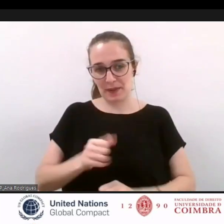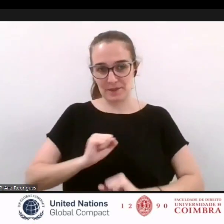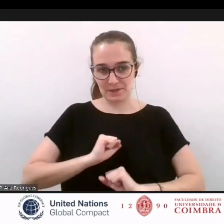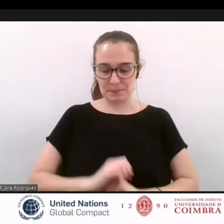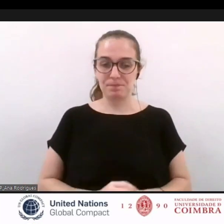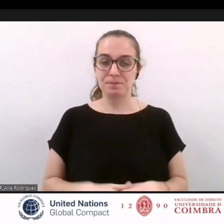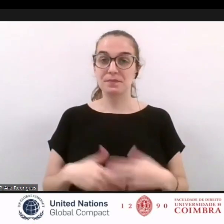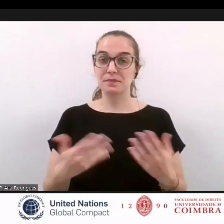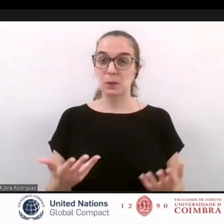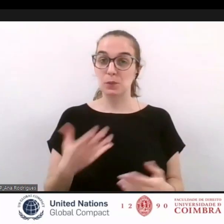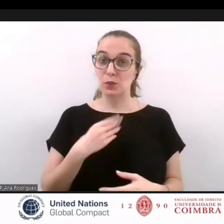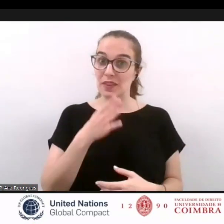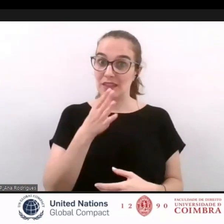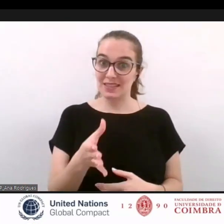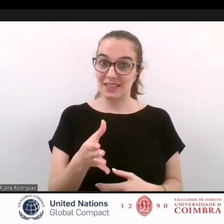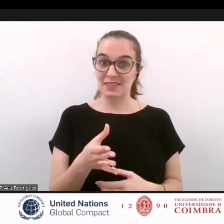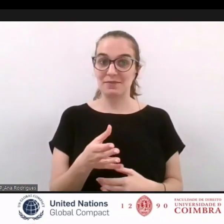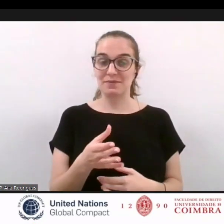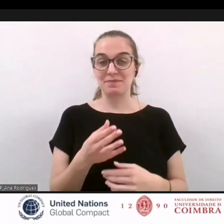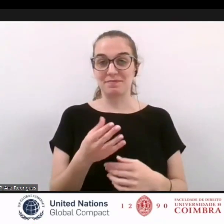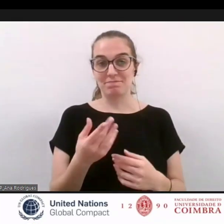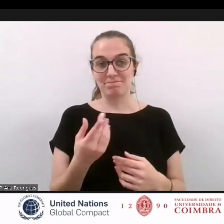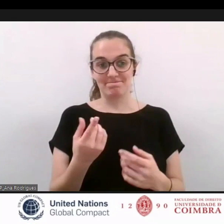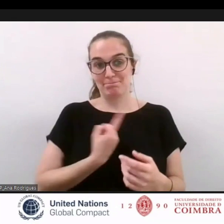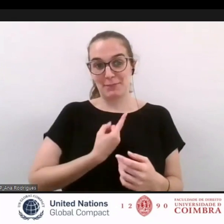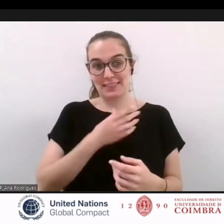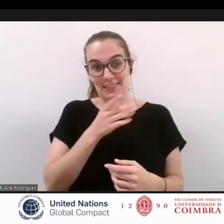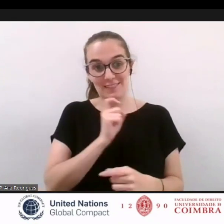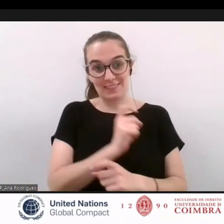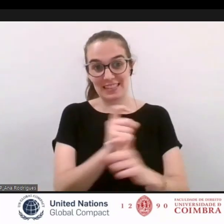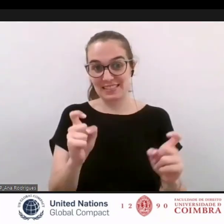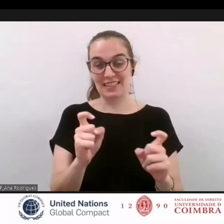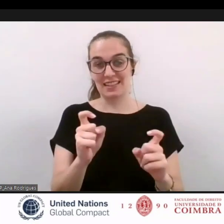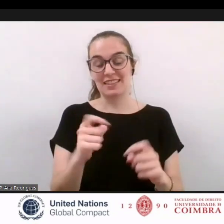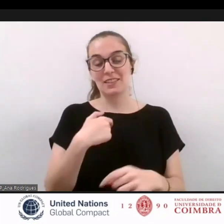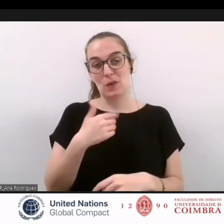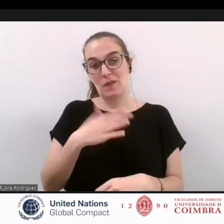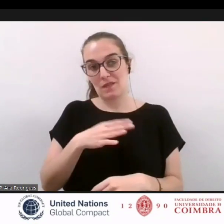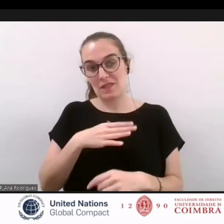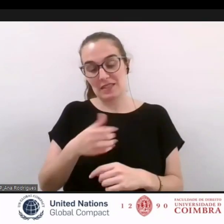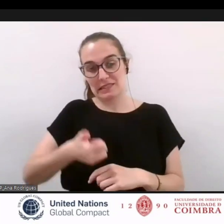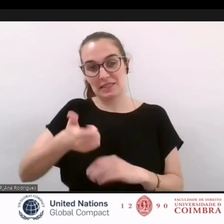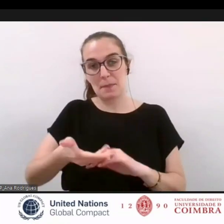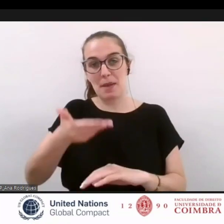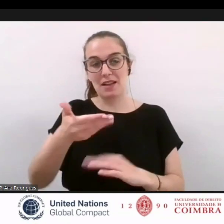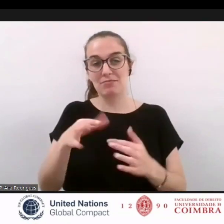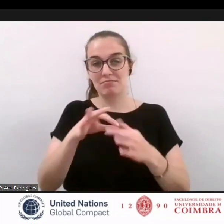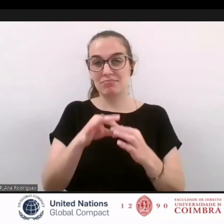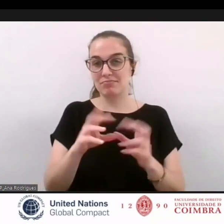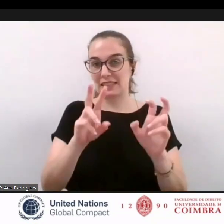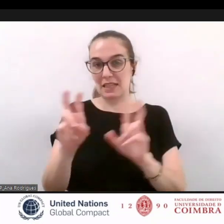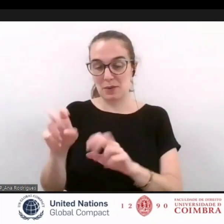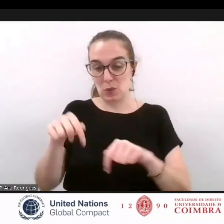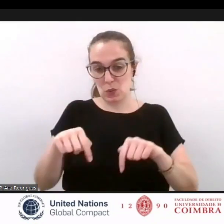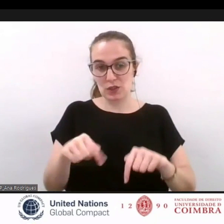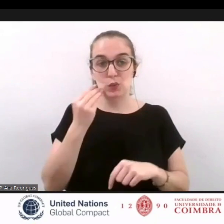portanto, faço já o disclaimer, por assim dizer, que olharei mais para as questões que nos são propostas